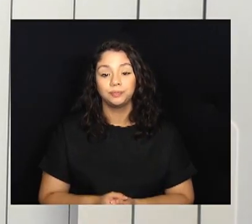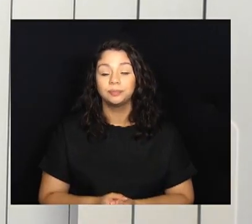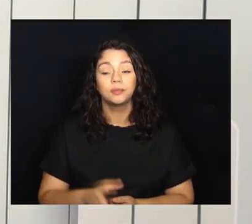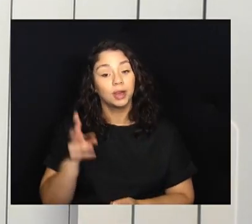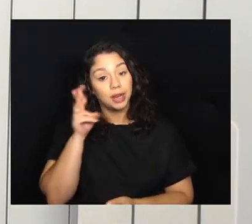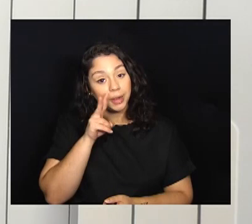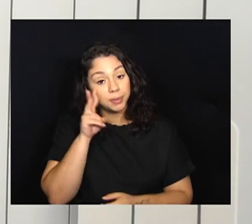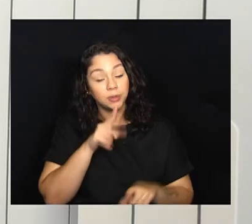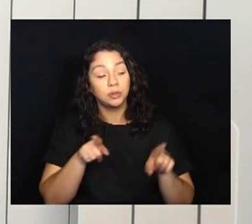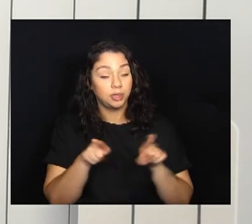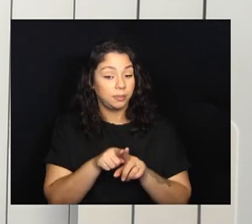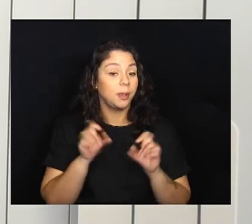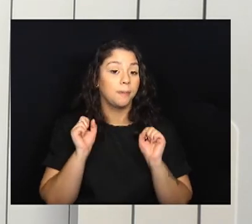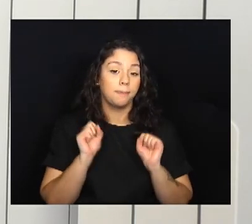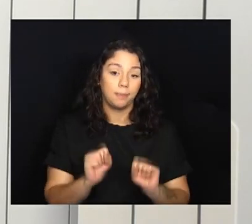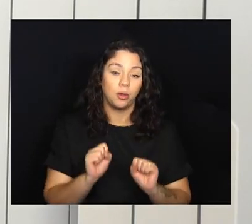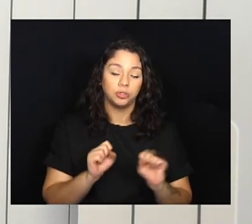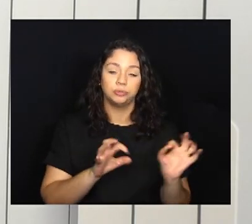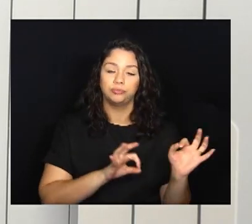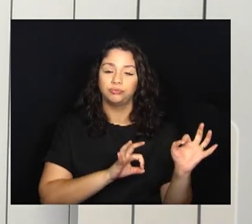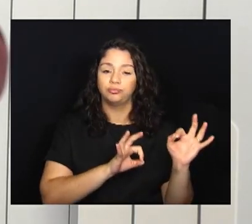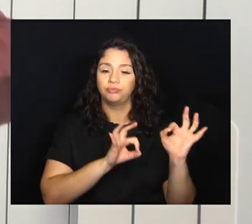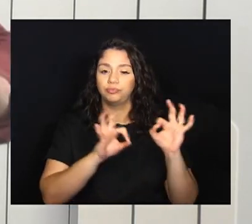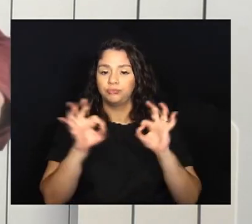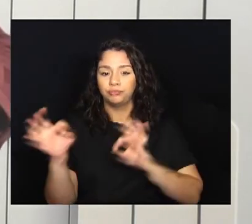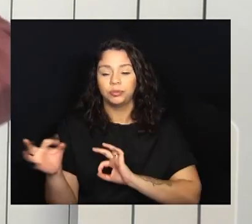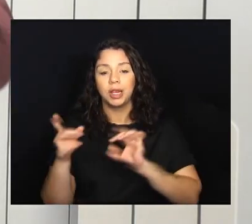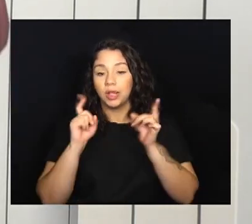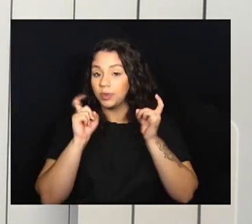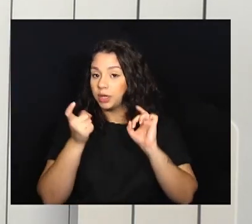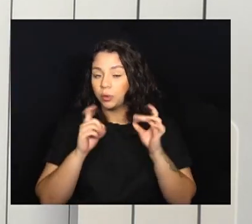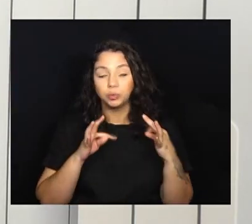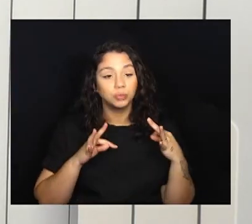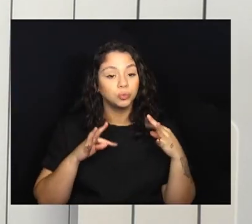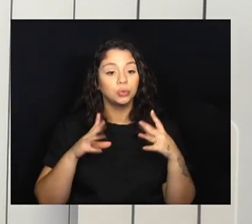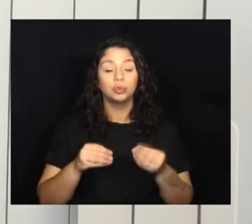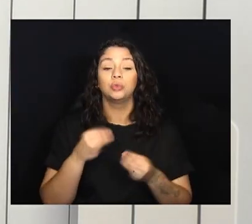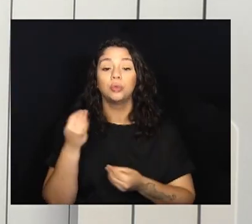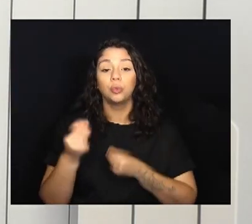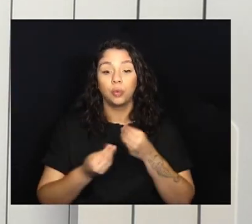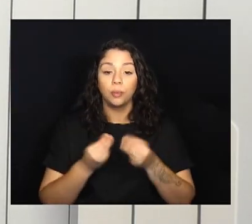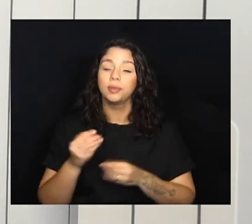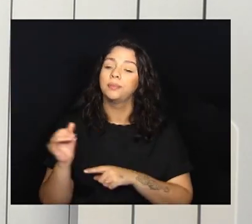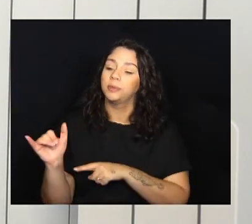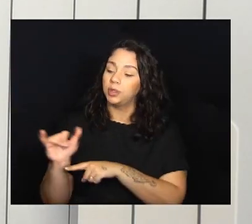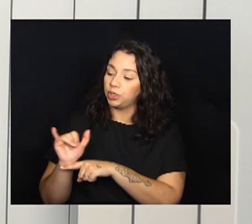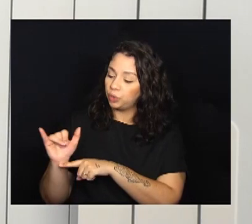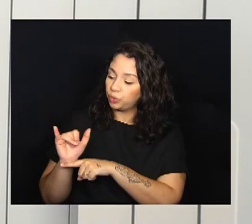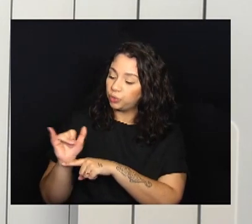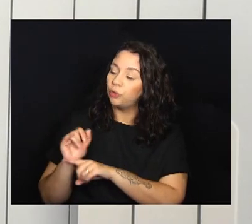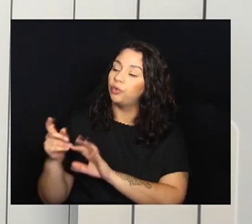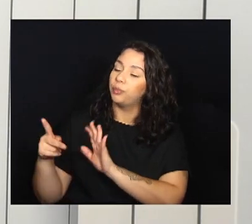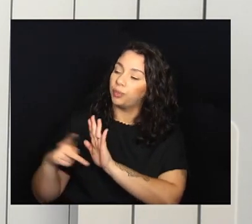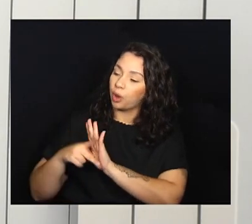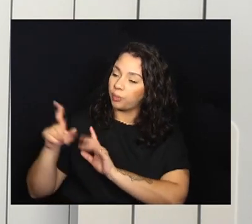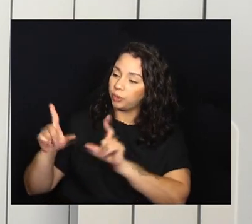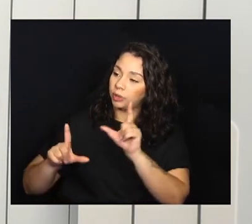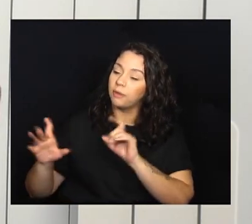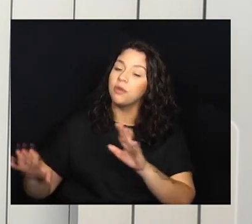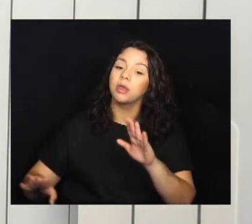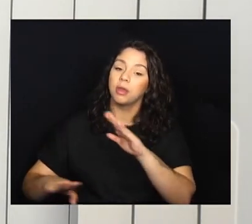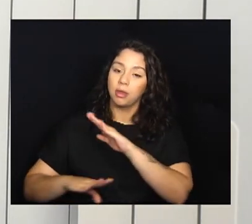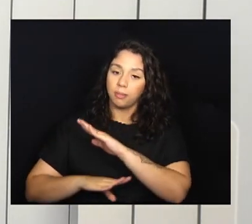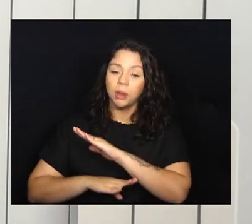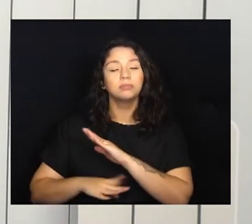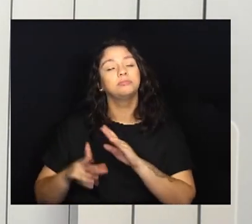Lembrando que você também pode assistir esta reunião na íntegra, é só ir lá no youtube.com/TV Câmara Campinas